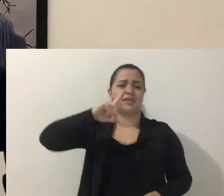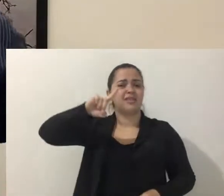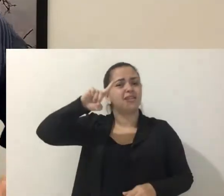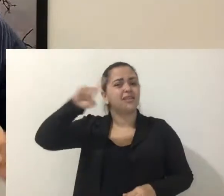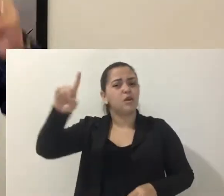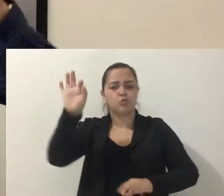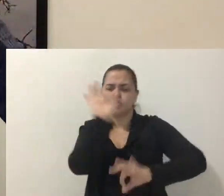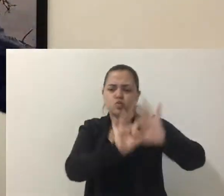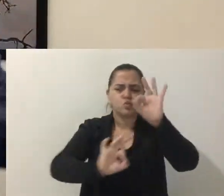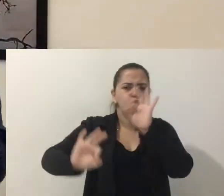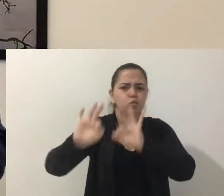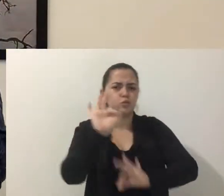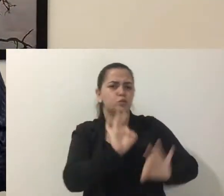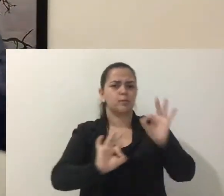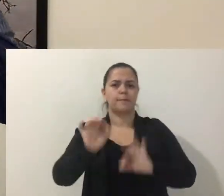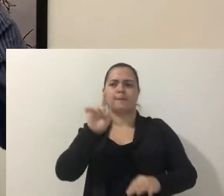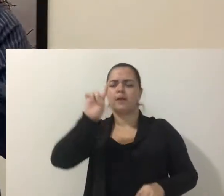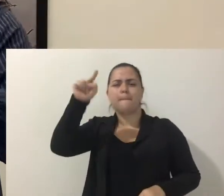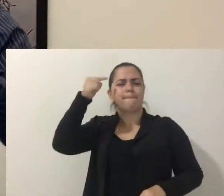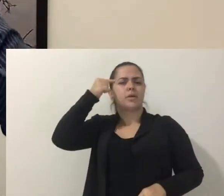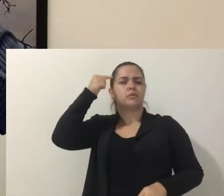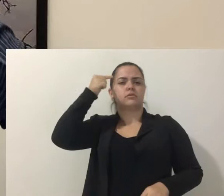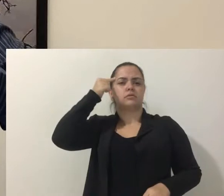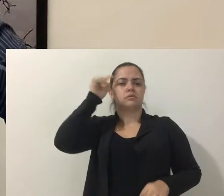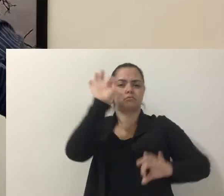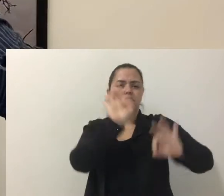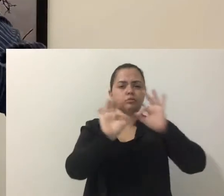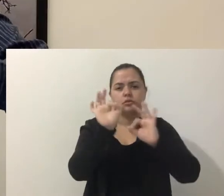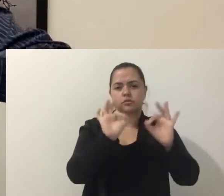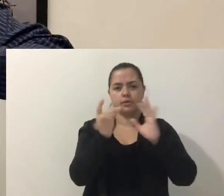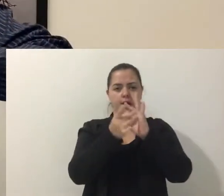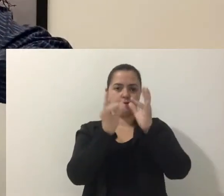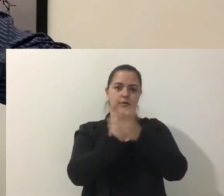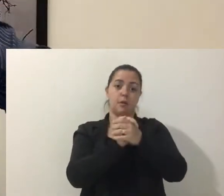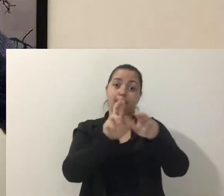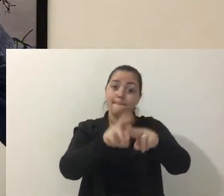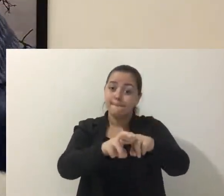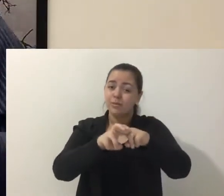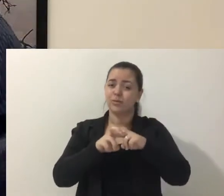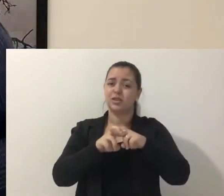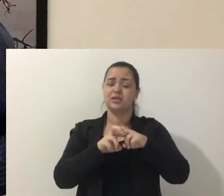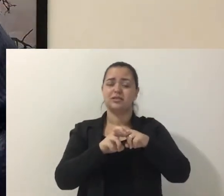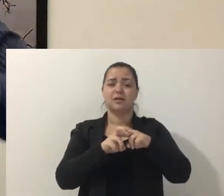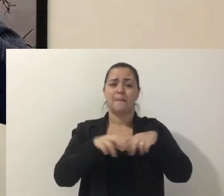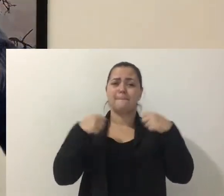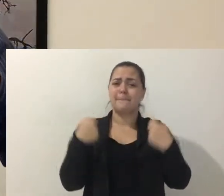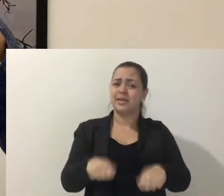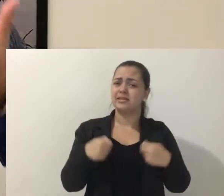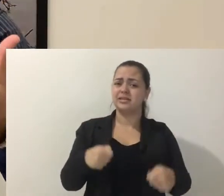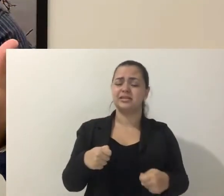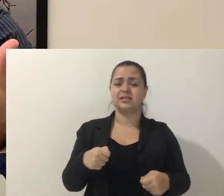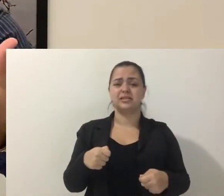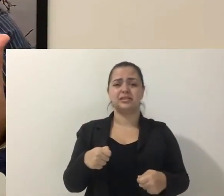quem pensou sobre o casamento, e por isso ele tem que ser levado a sério. Por isso que